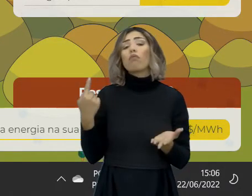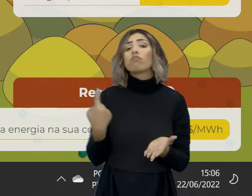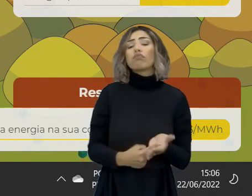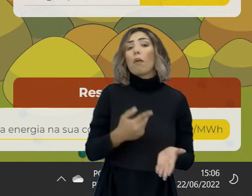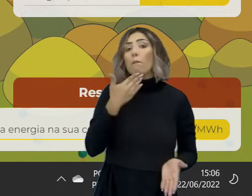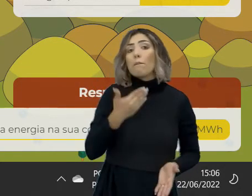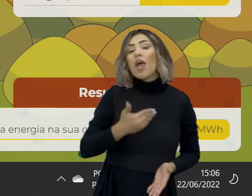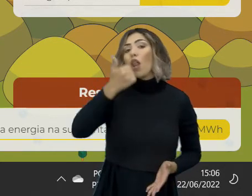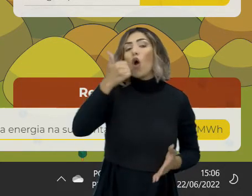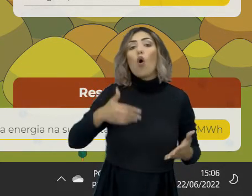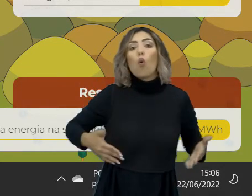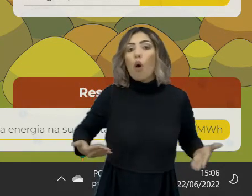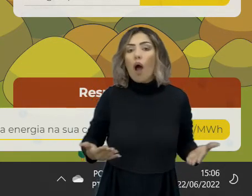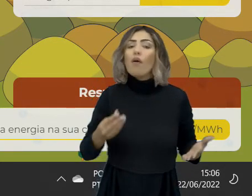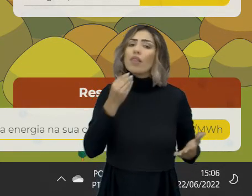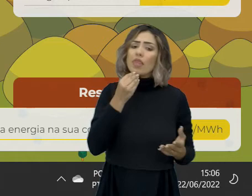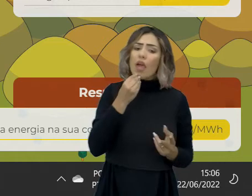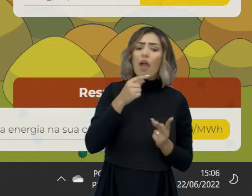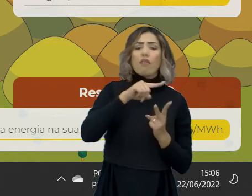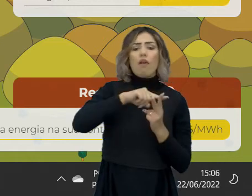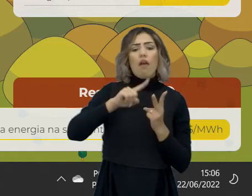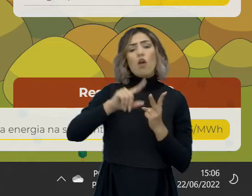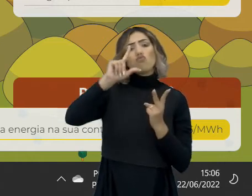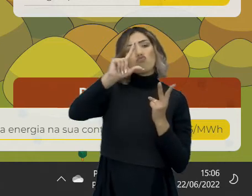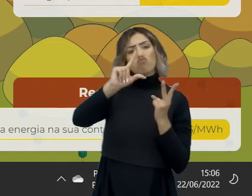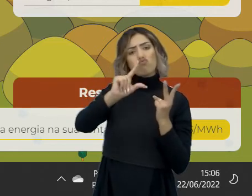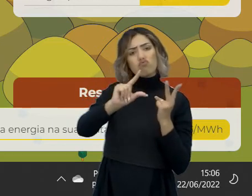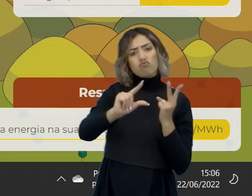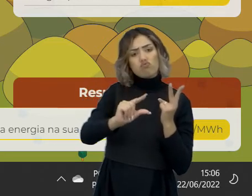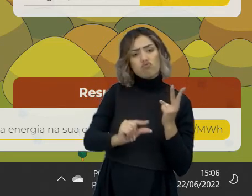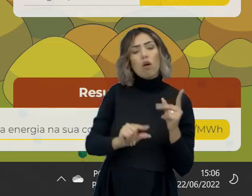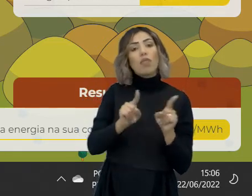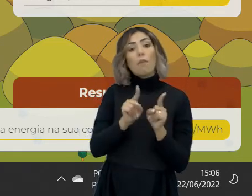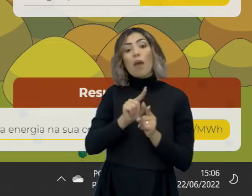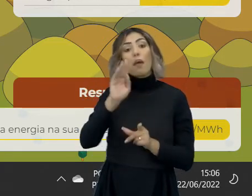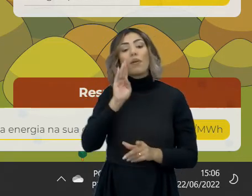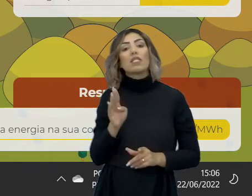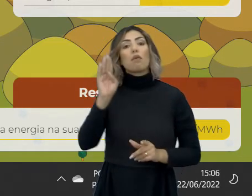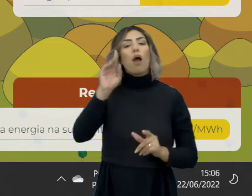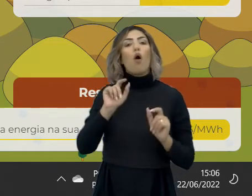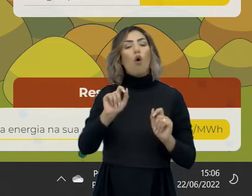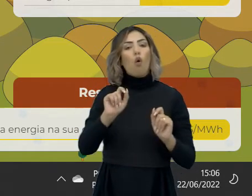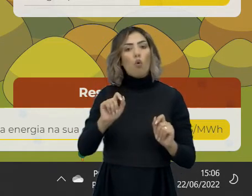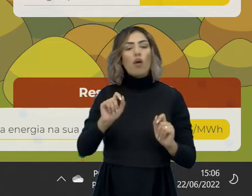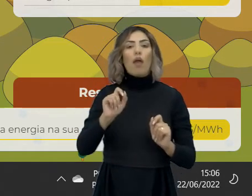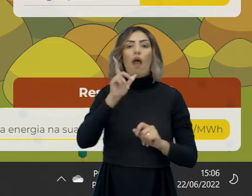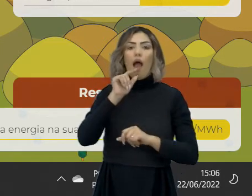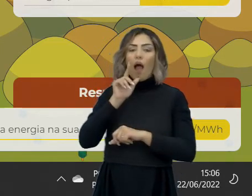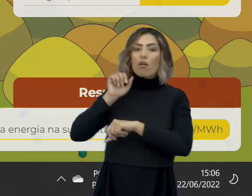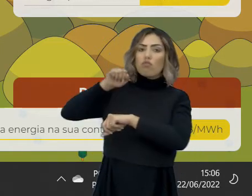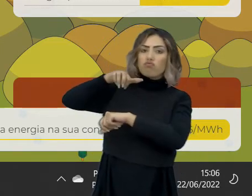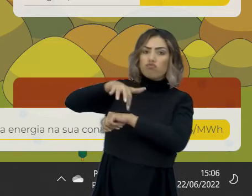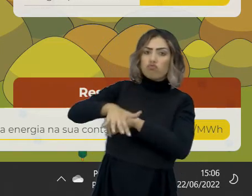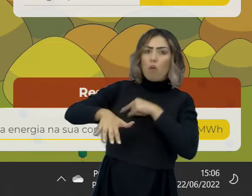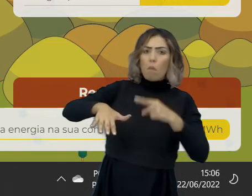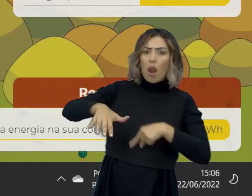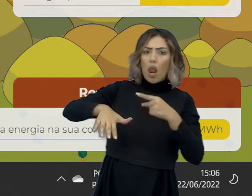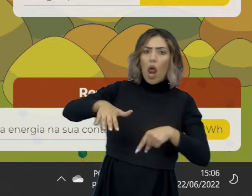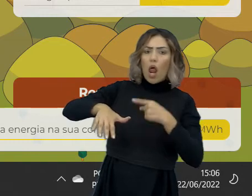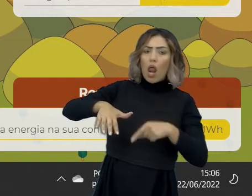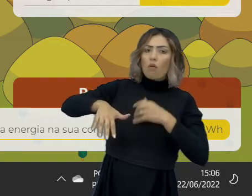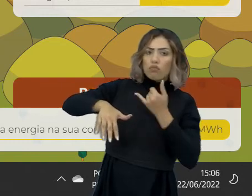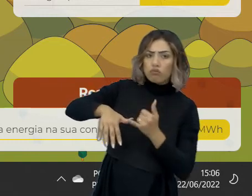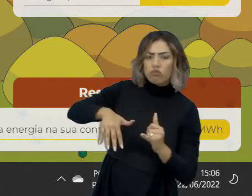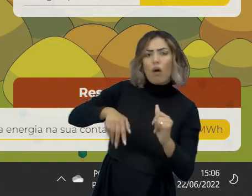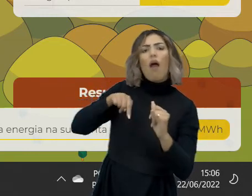reduzir bastante esses dois. E aumentar, por exemplo, hidrelétrica, solar... A hidrelétrica a gente já sabe que já tem muito. Aqui no